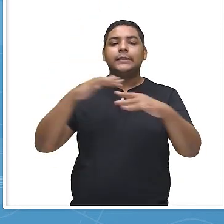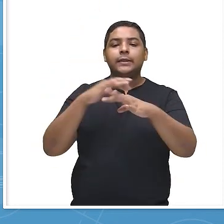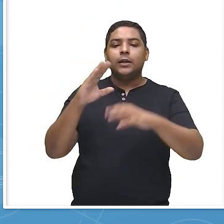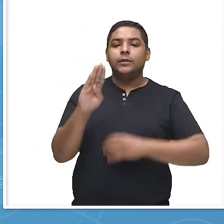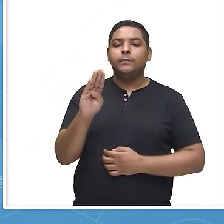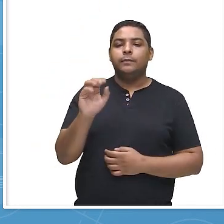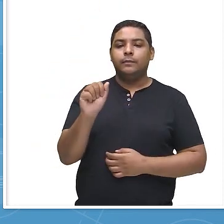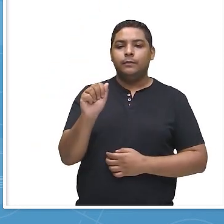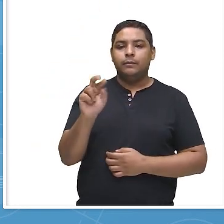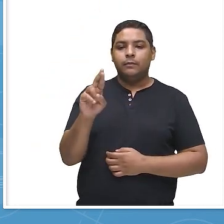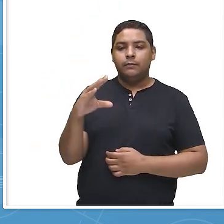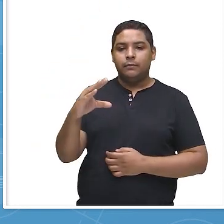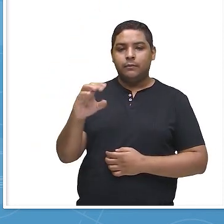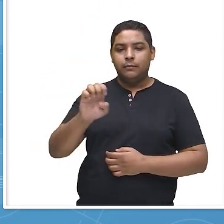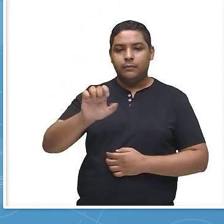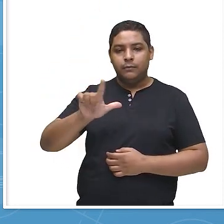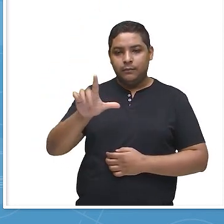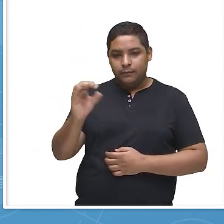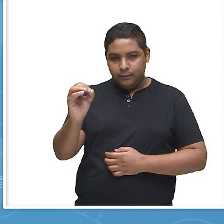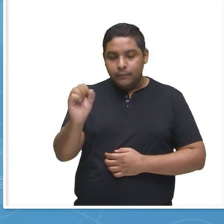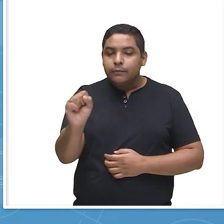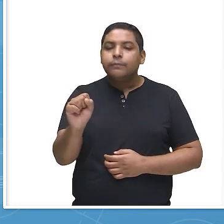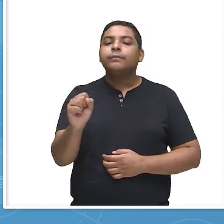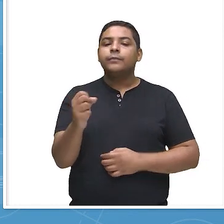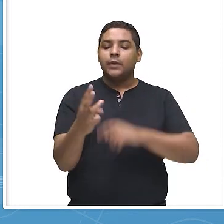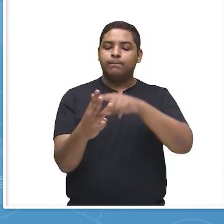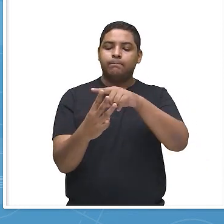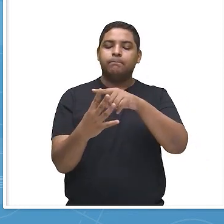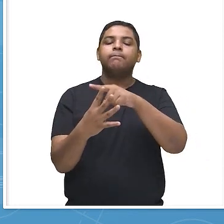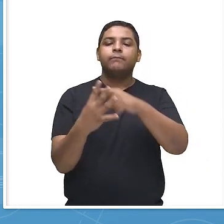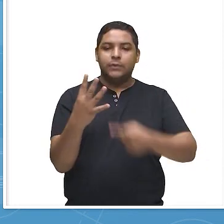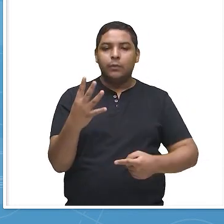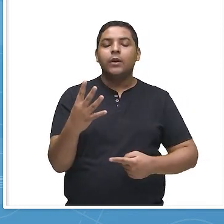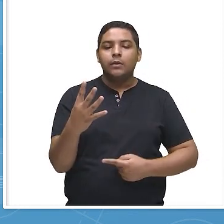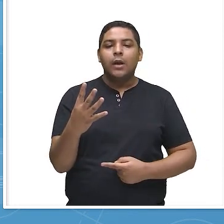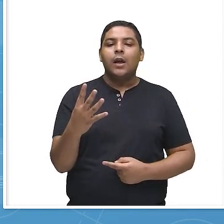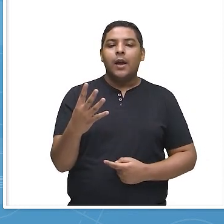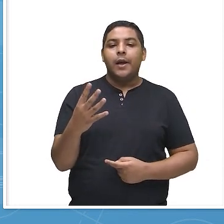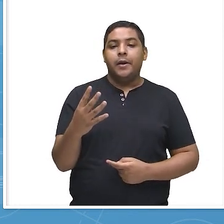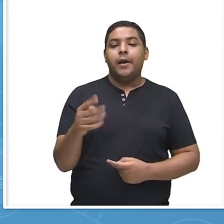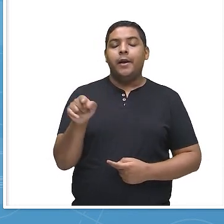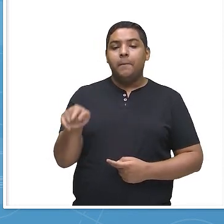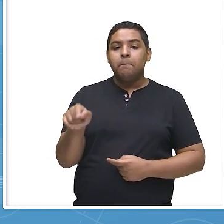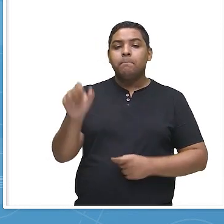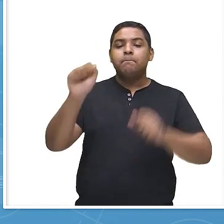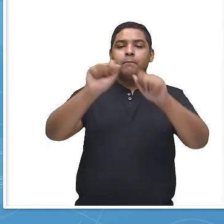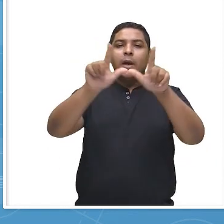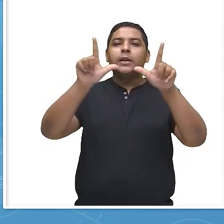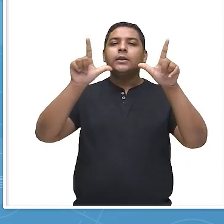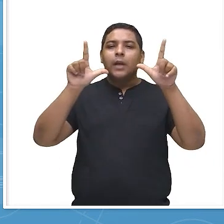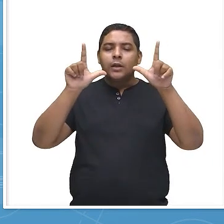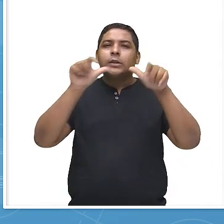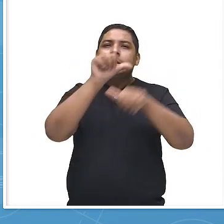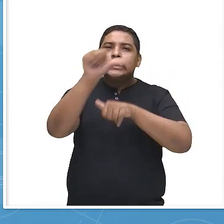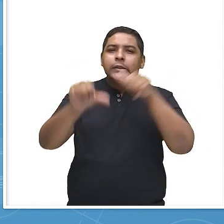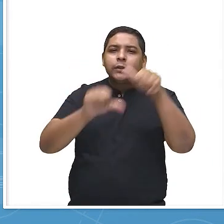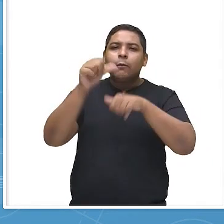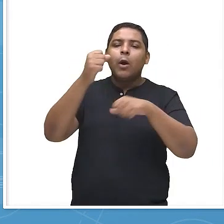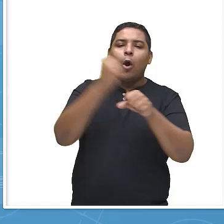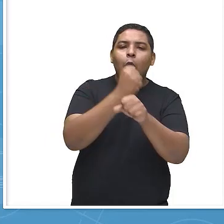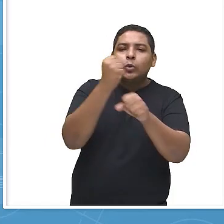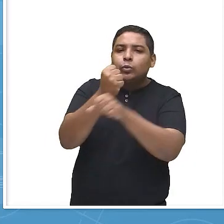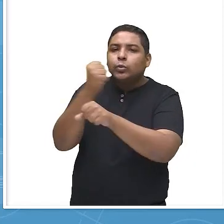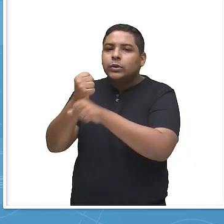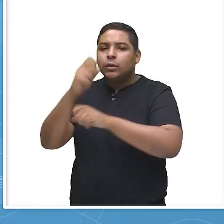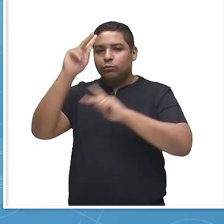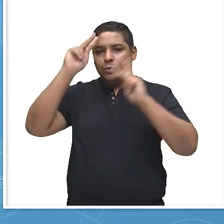rio, tá? Então são paisagens que são transformadas pela ação do homem. E quando elas são transformadas,